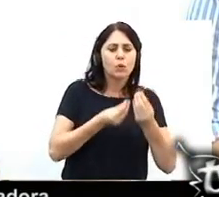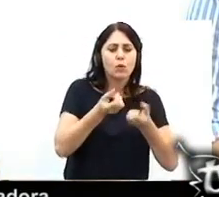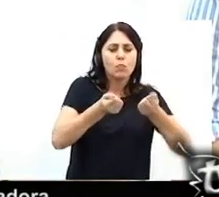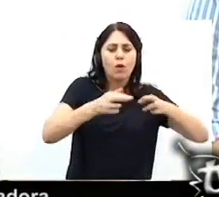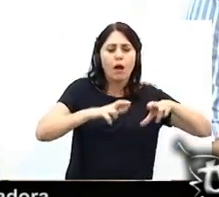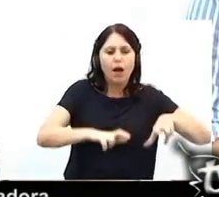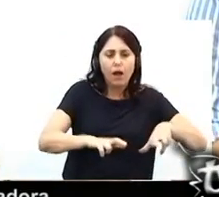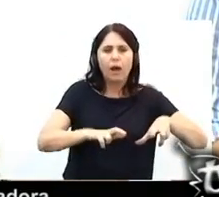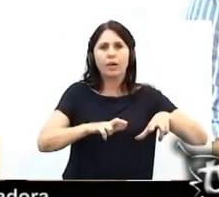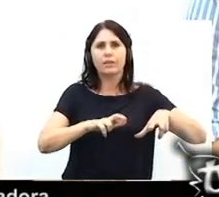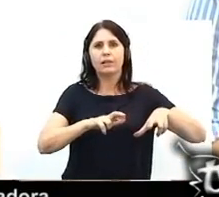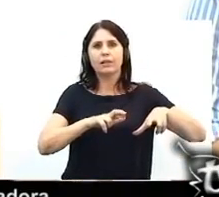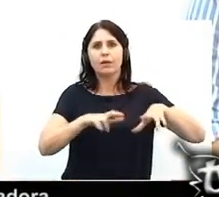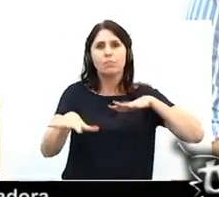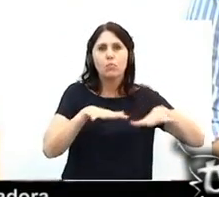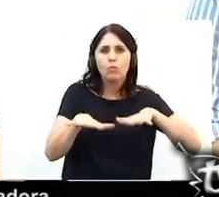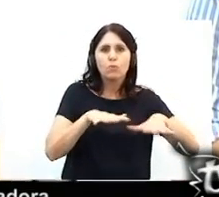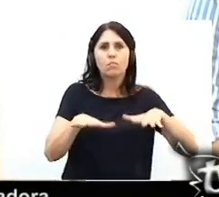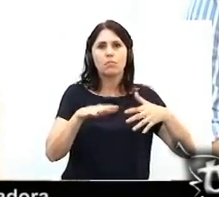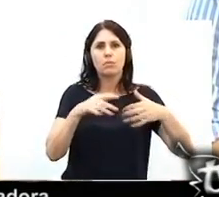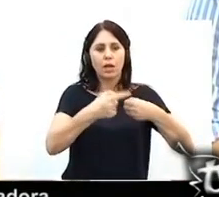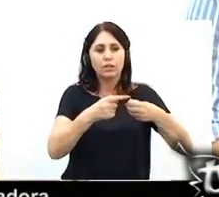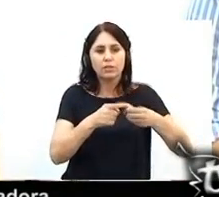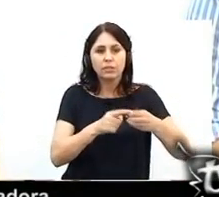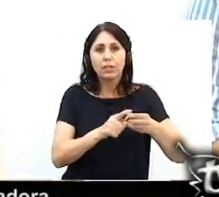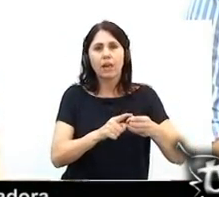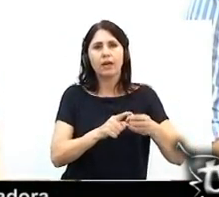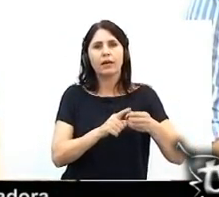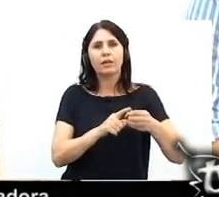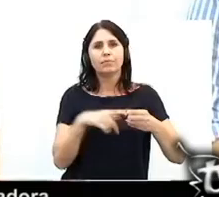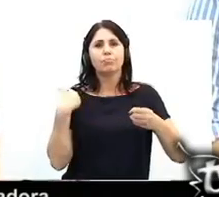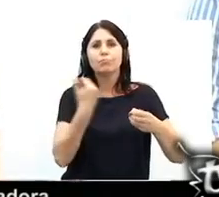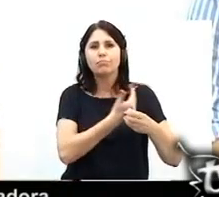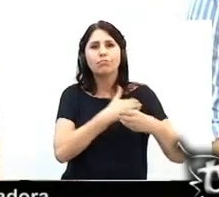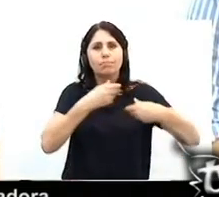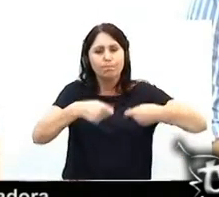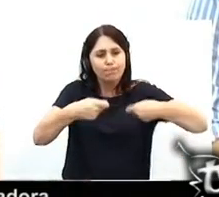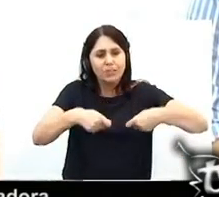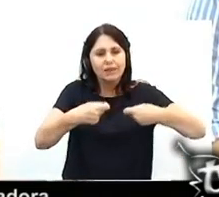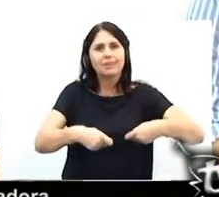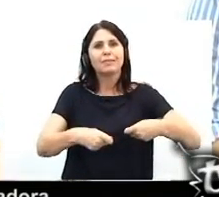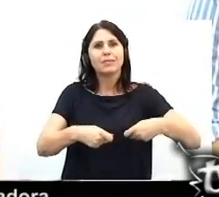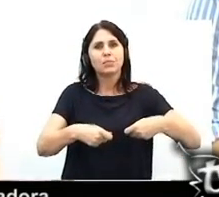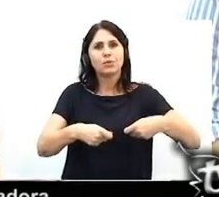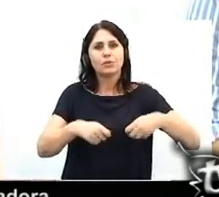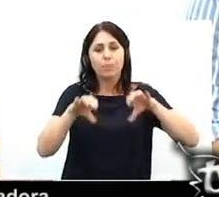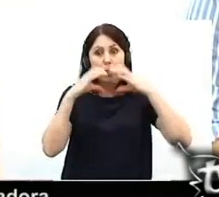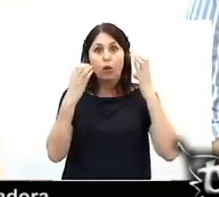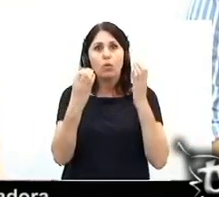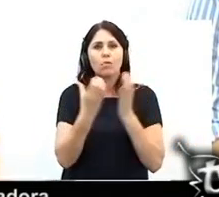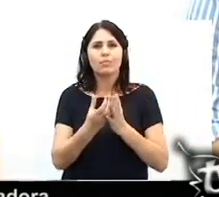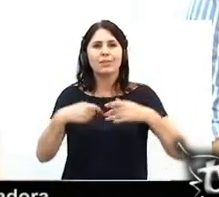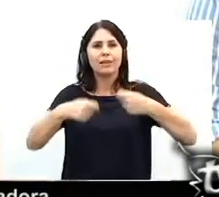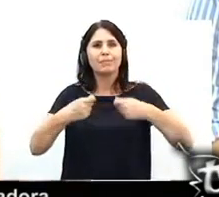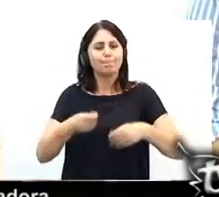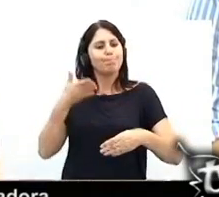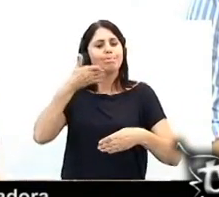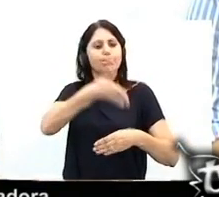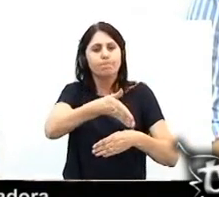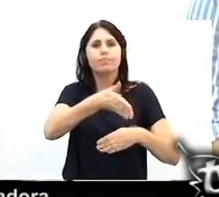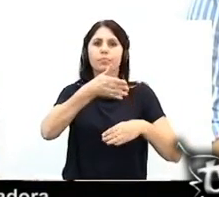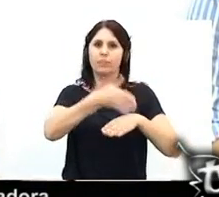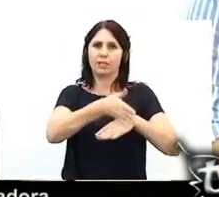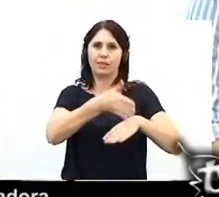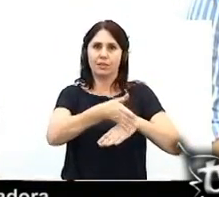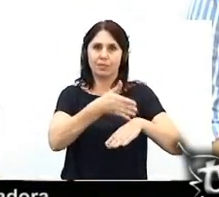conferências, justamente para isso, para poder opinar, para fazer o controle social desta cidade. Né? Como